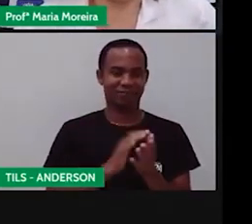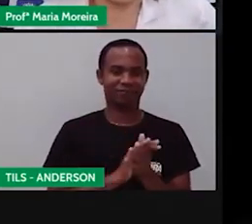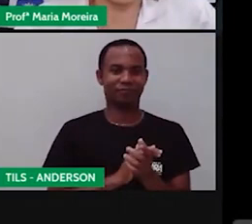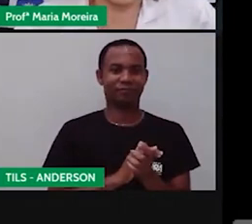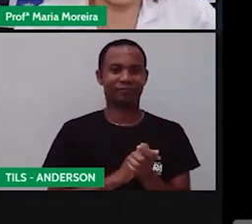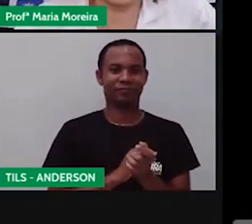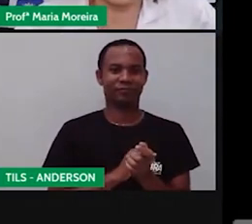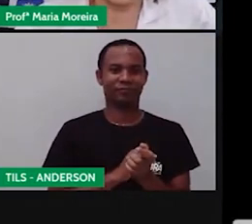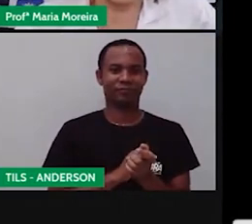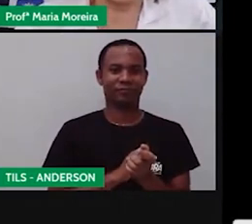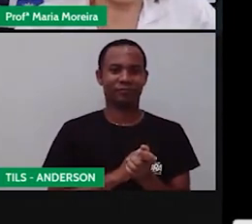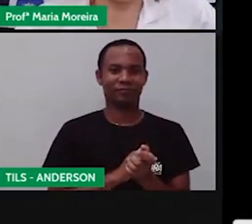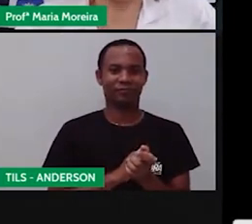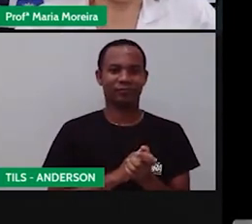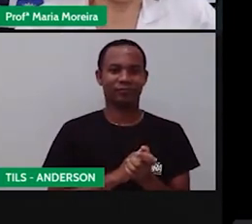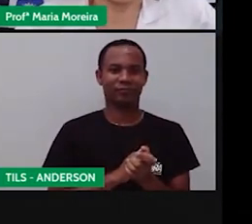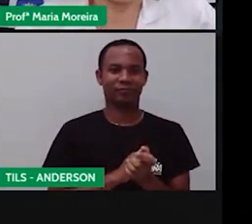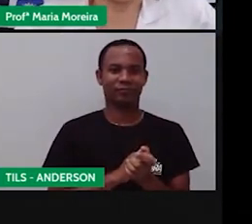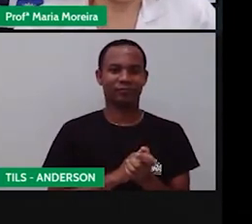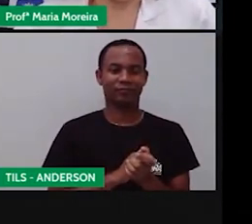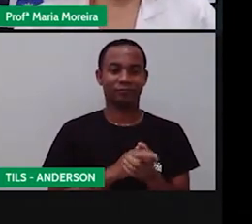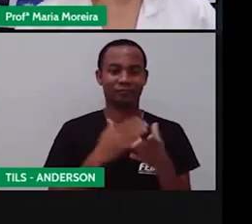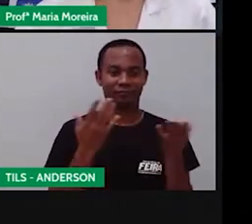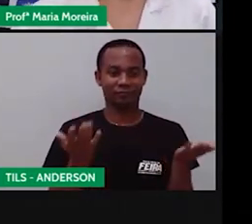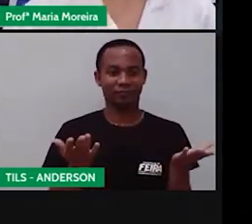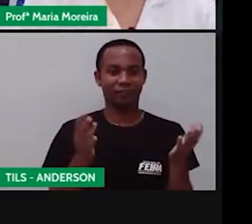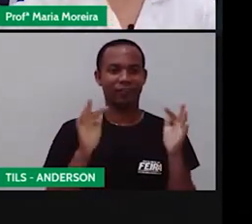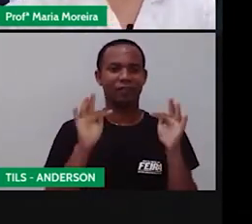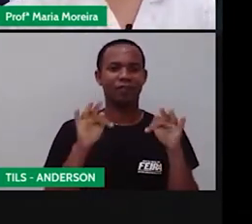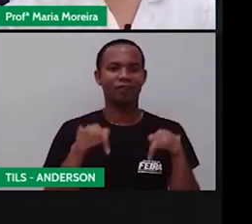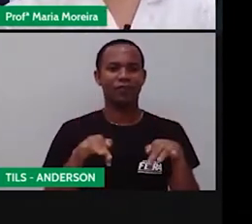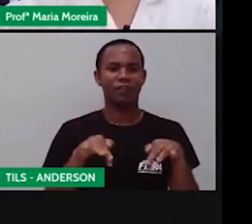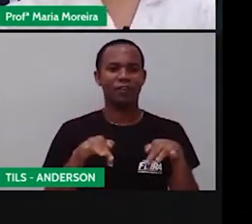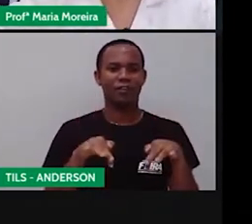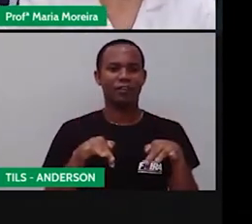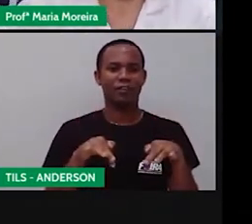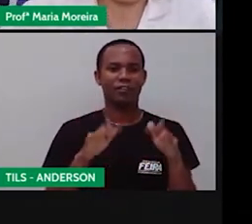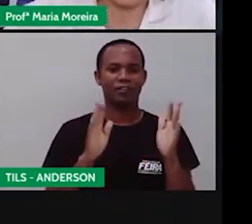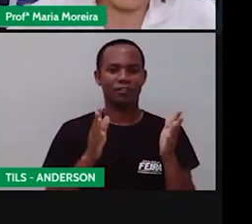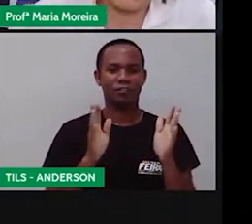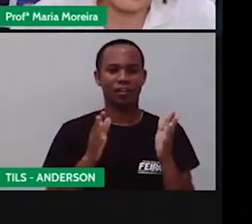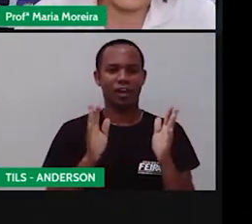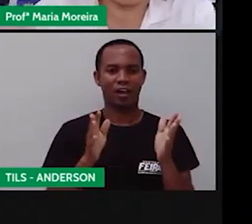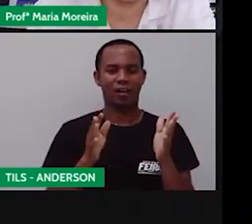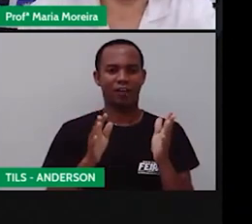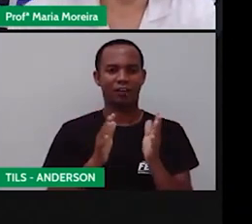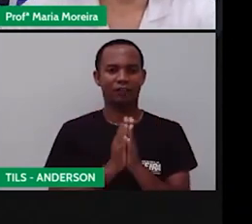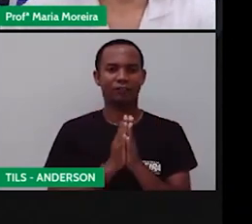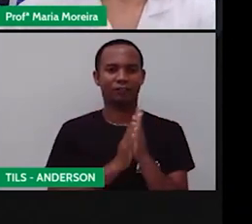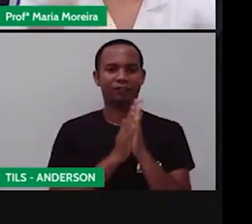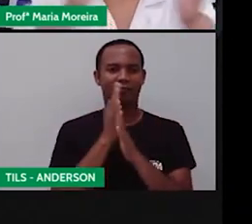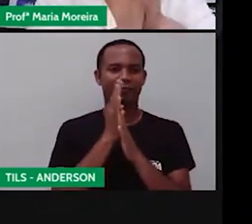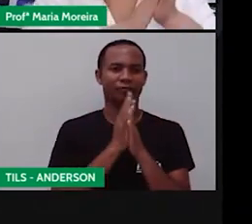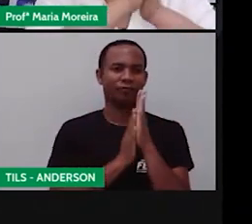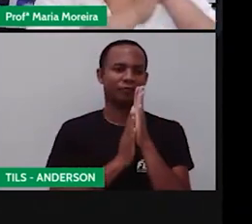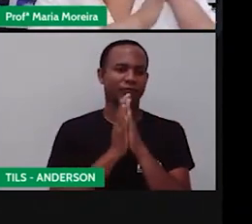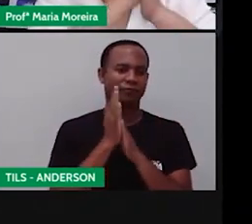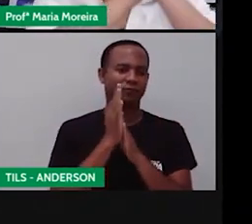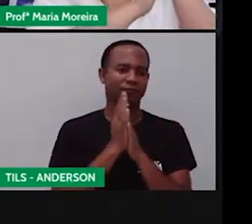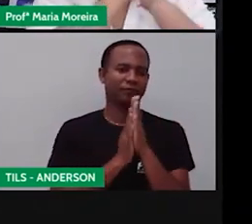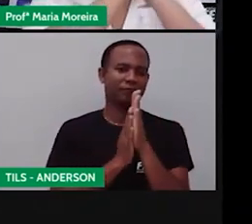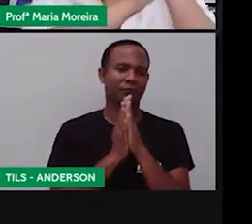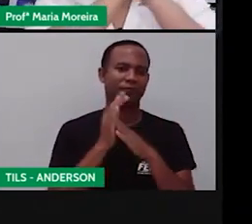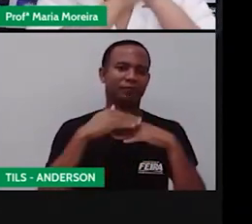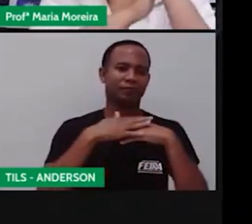está aqui esperando, Anderson também. E o nosso recadinho, que não pode deixar de acontecer, é o quê? Lava